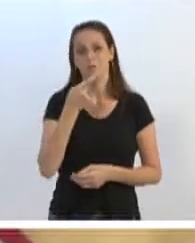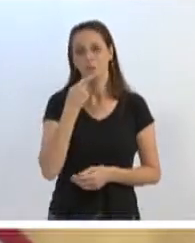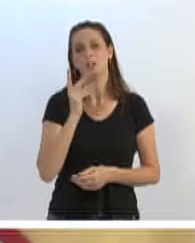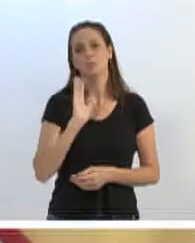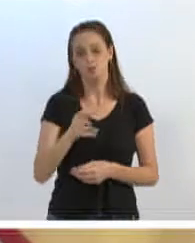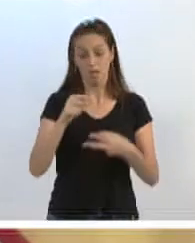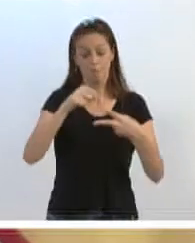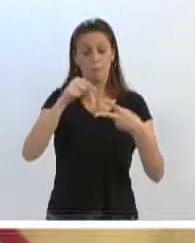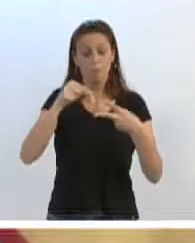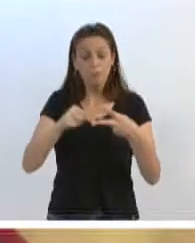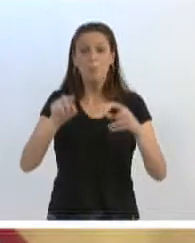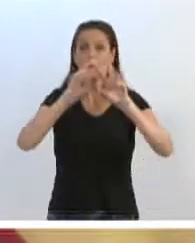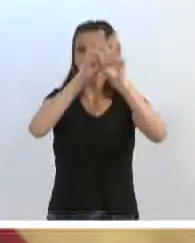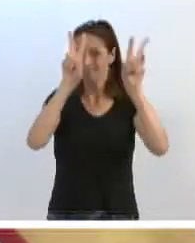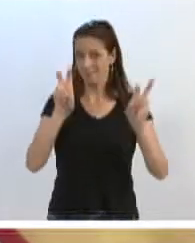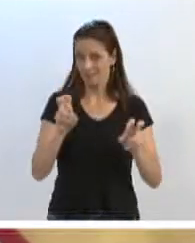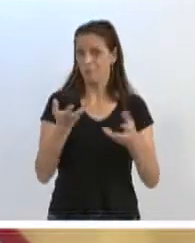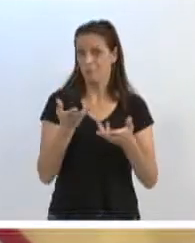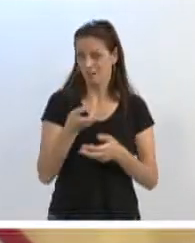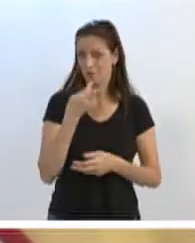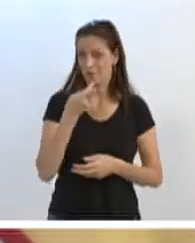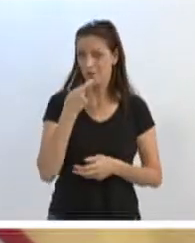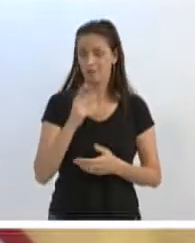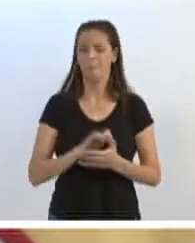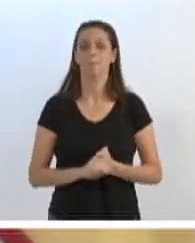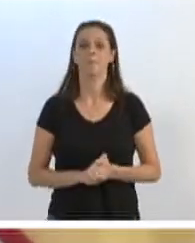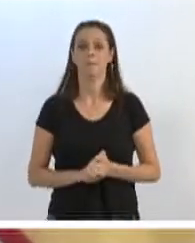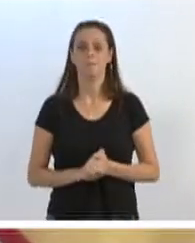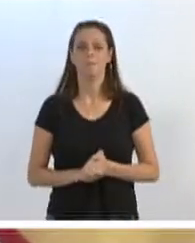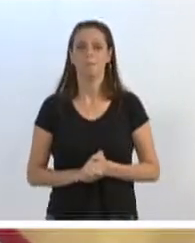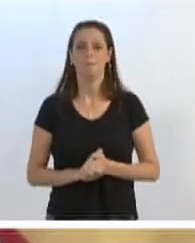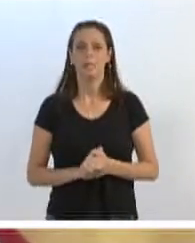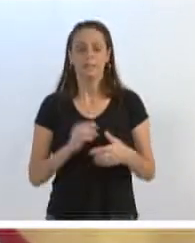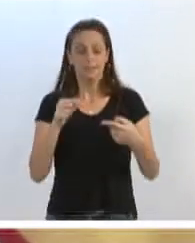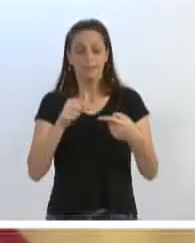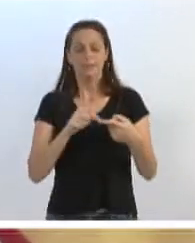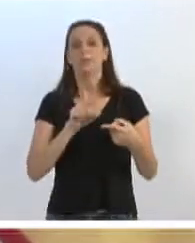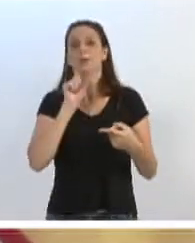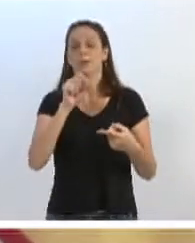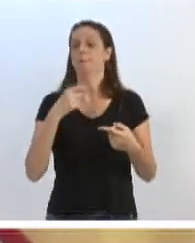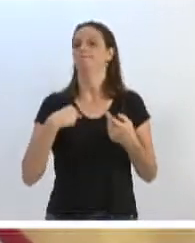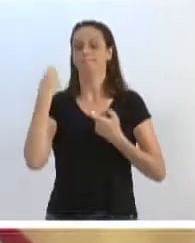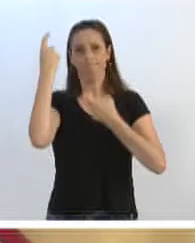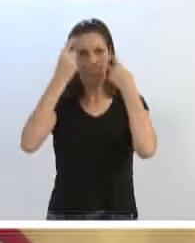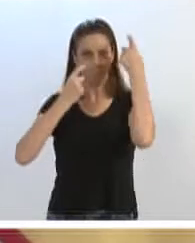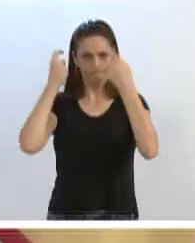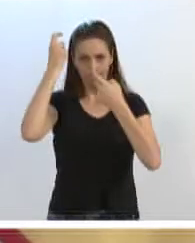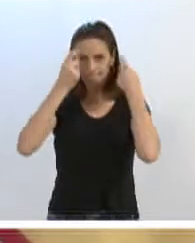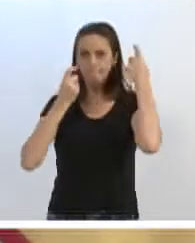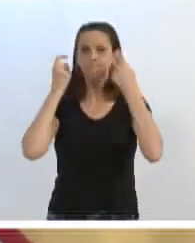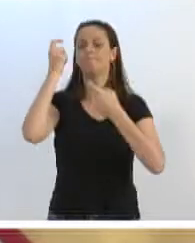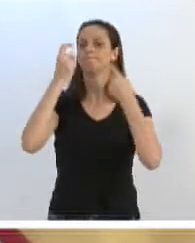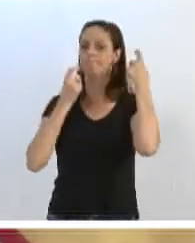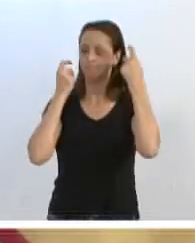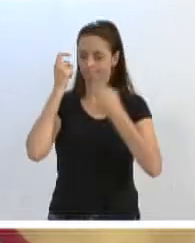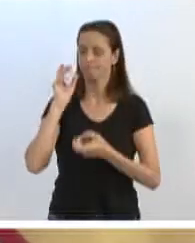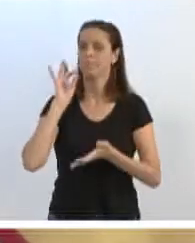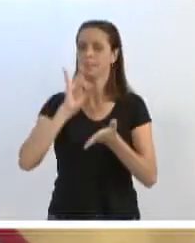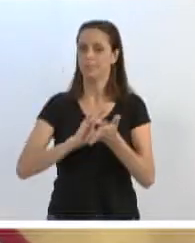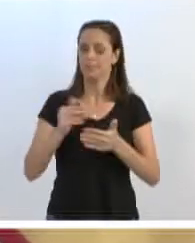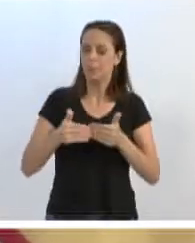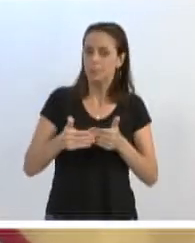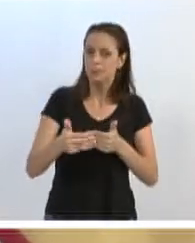que eu com certa freqüência trago aqui nessa tribuna é fácil referência a minha preocupação agora nós mais uma vez nos